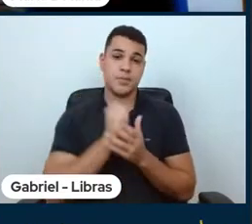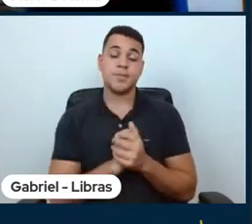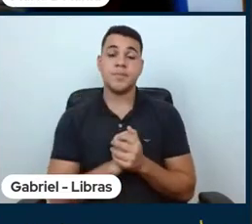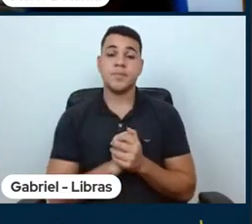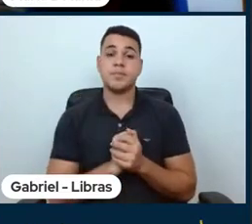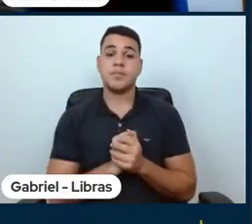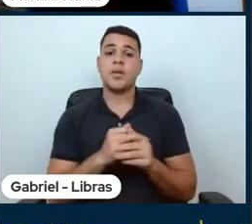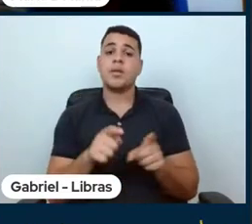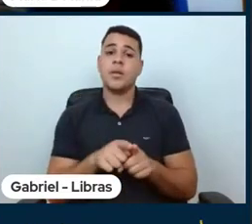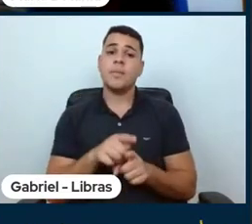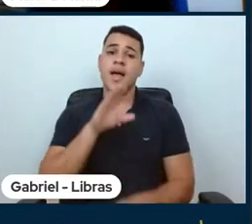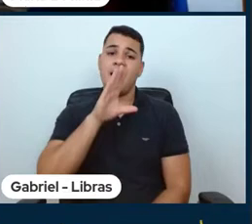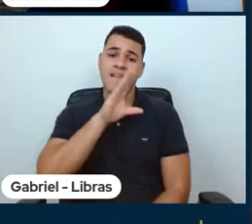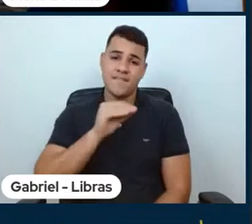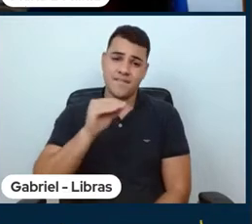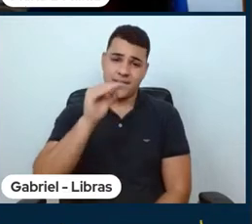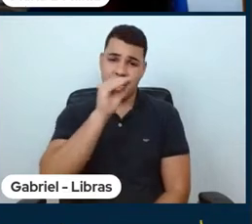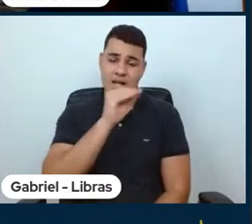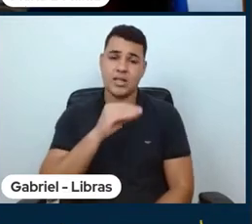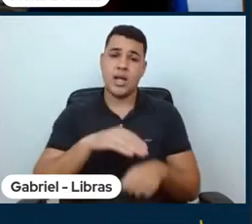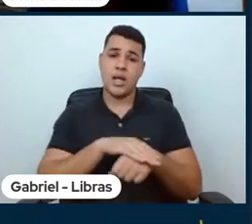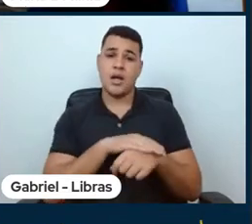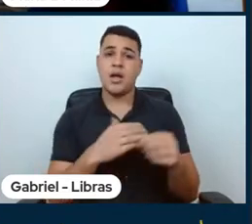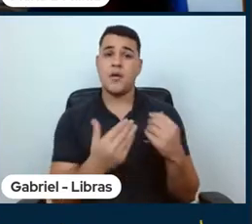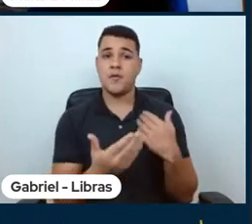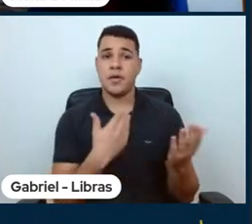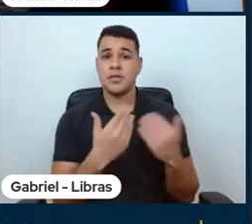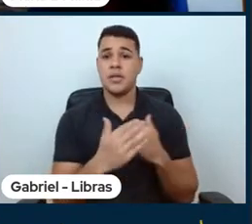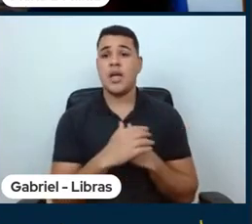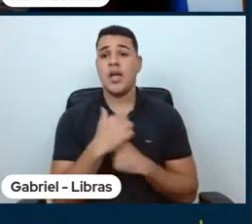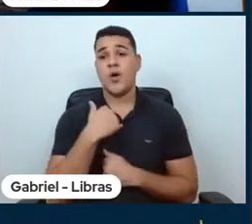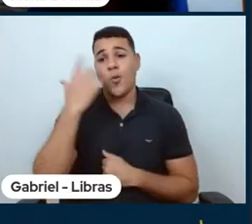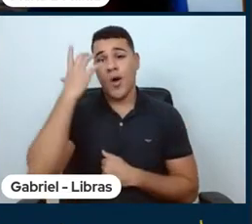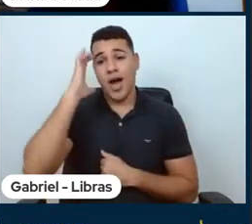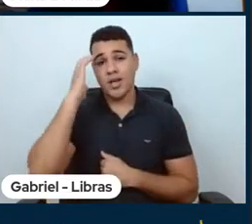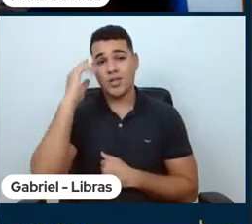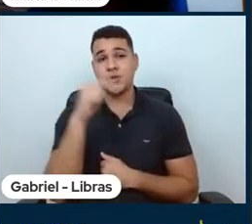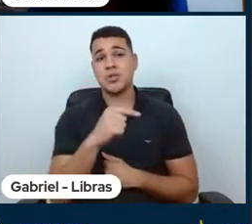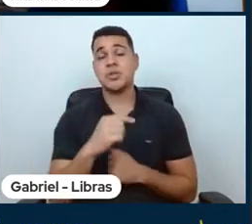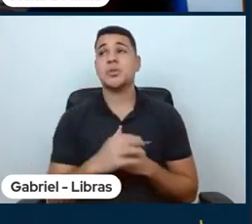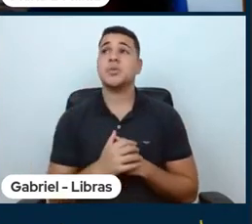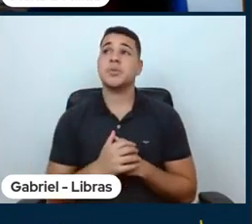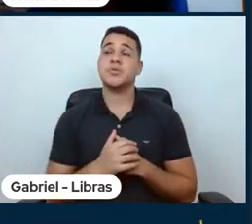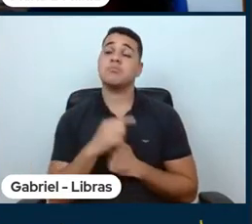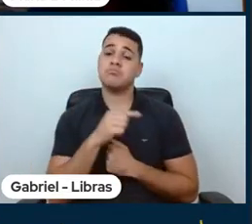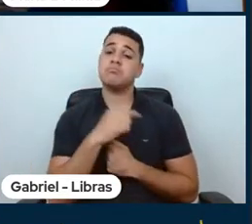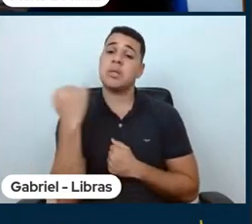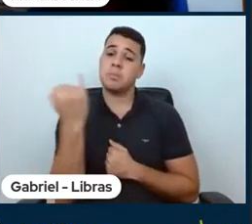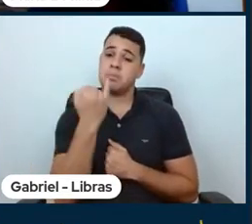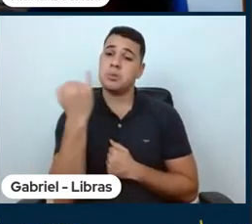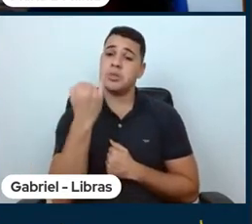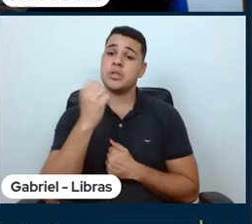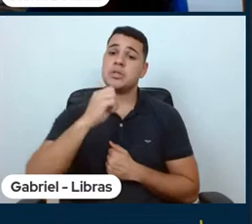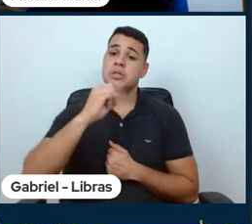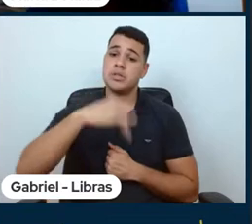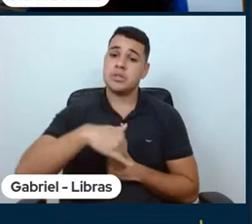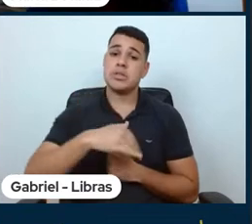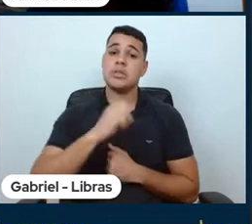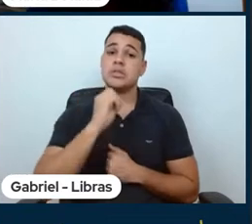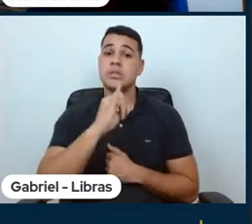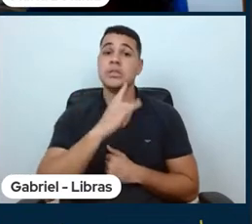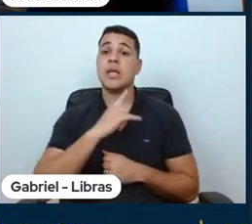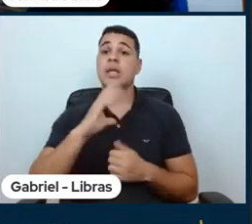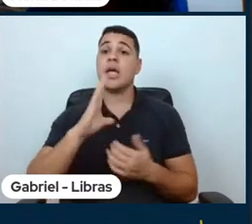a fala, a conversação, eu acho que ela é importante se você está em determinados